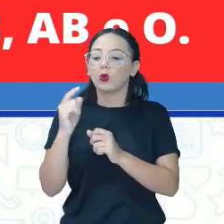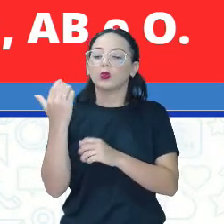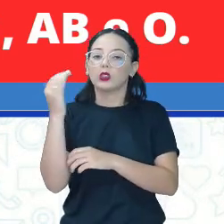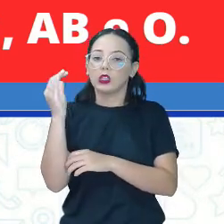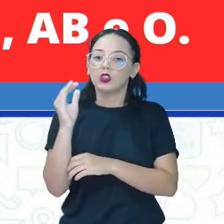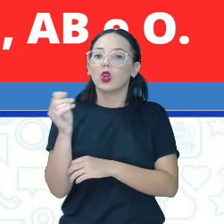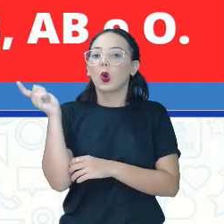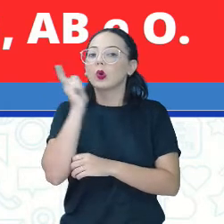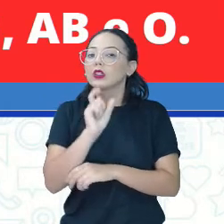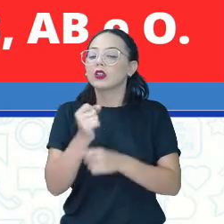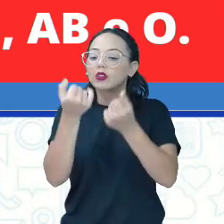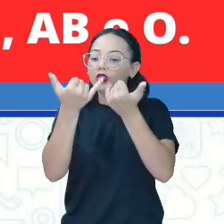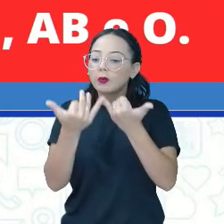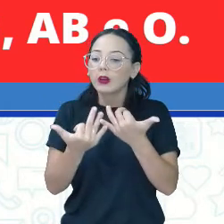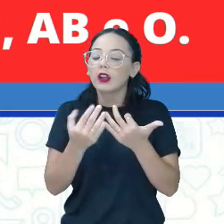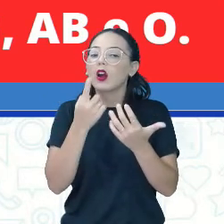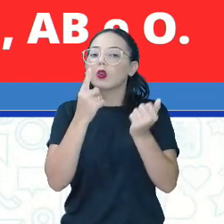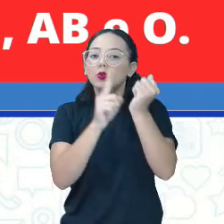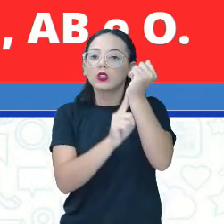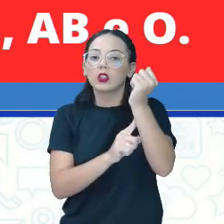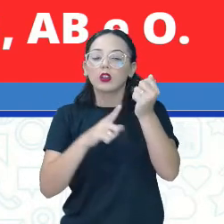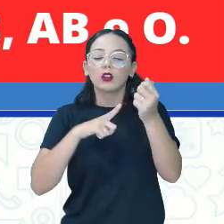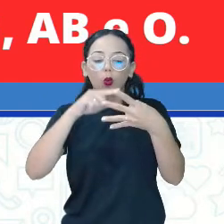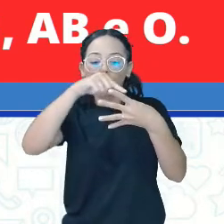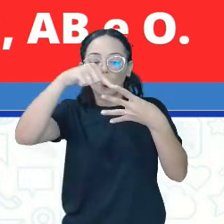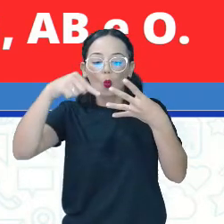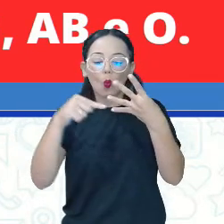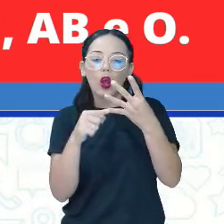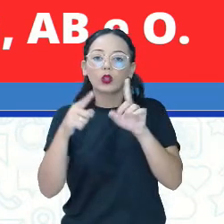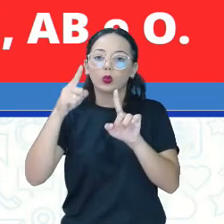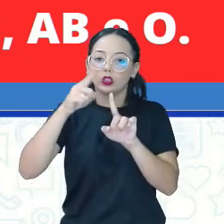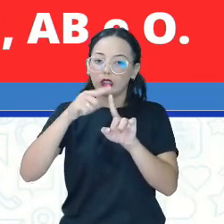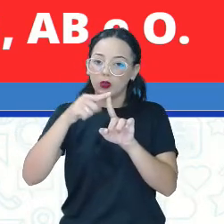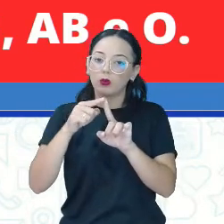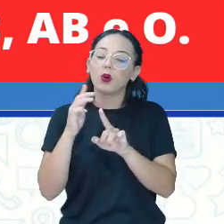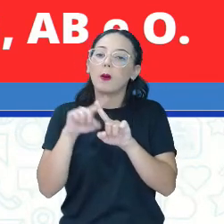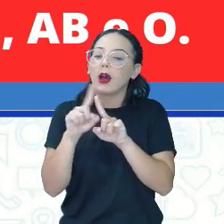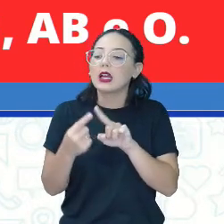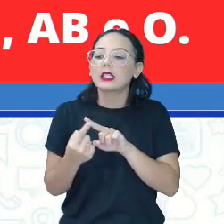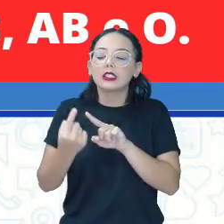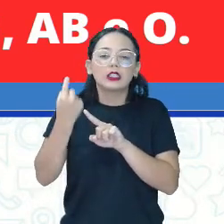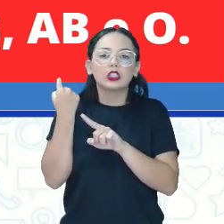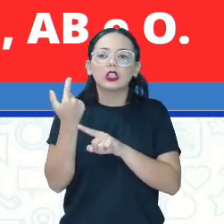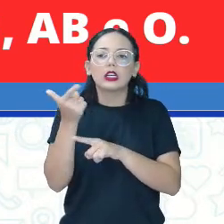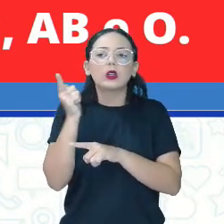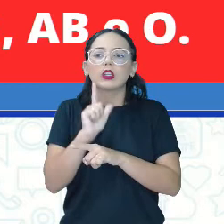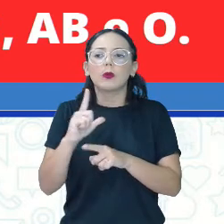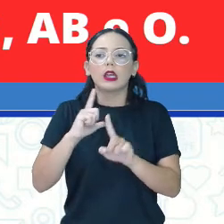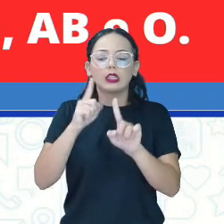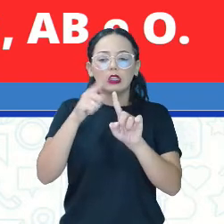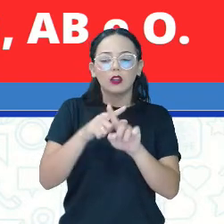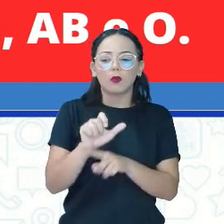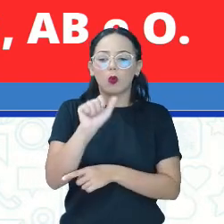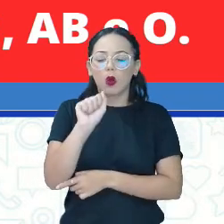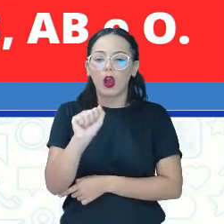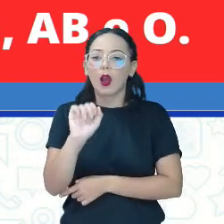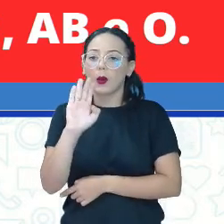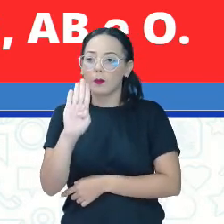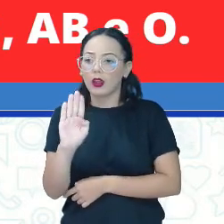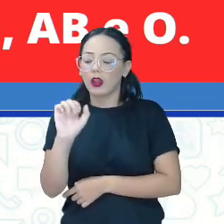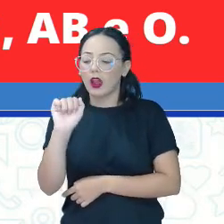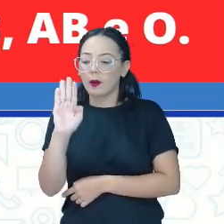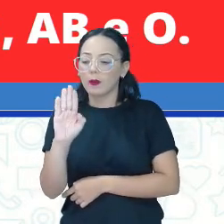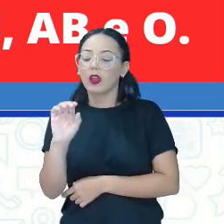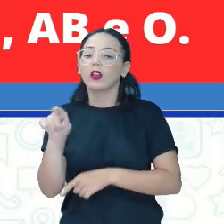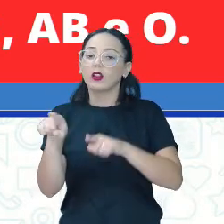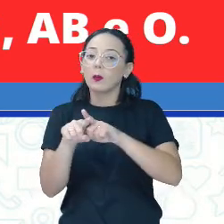conseguiram classificar o sangue humano em 4 tipos. Até então, não se sabia que é o sangue tipo A, B, AB